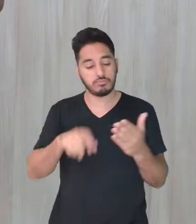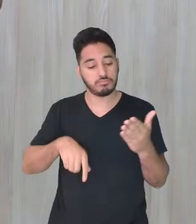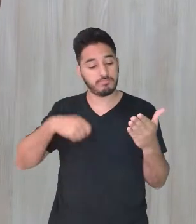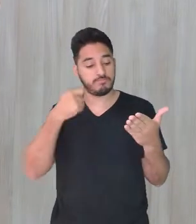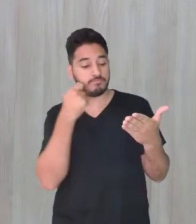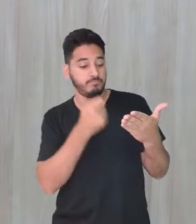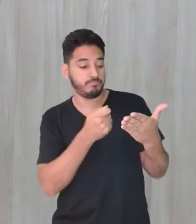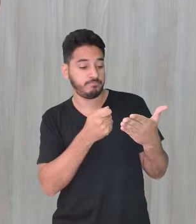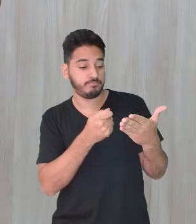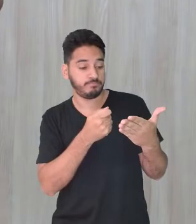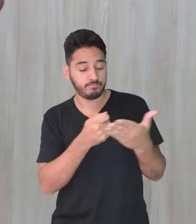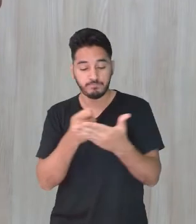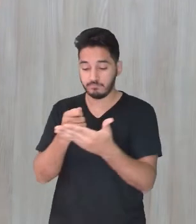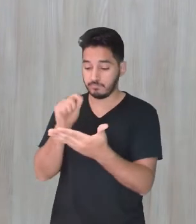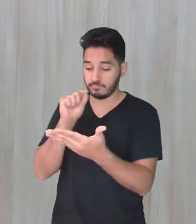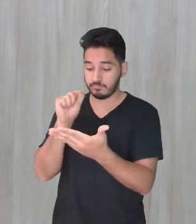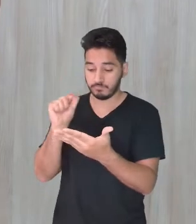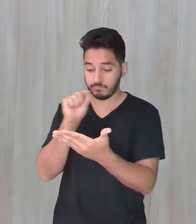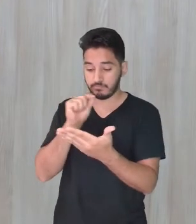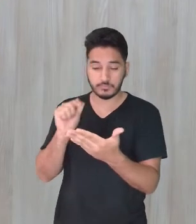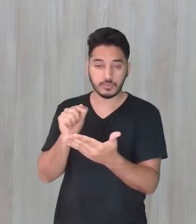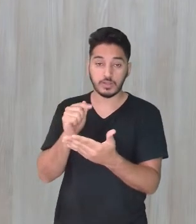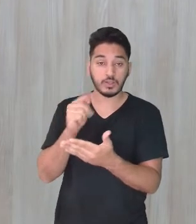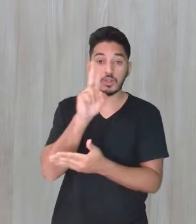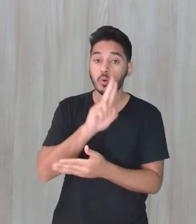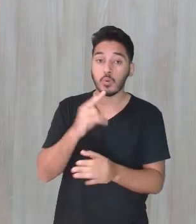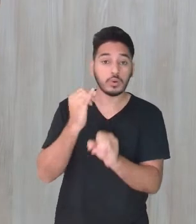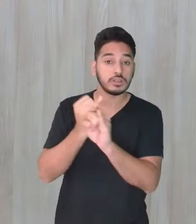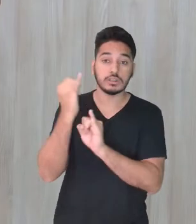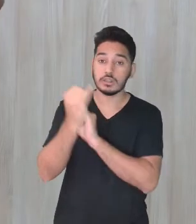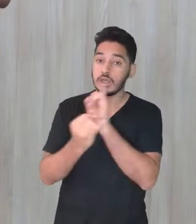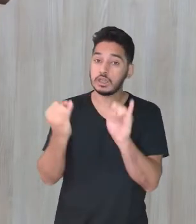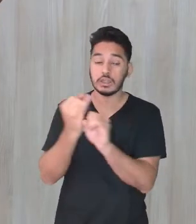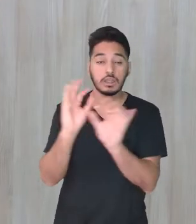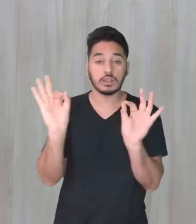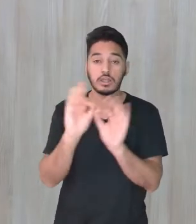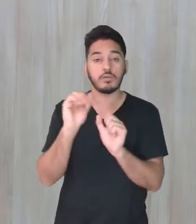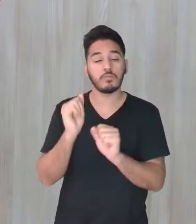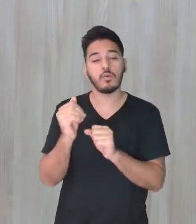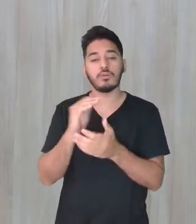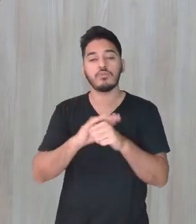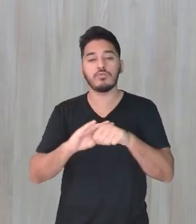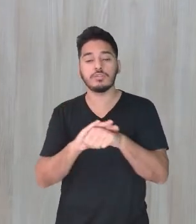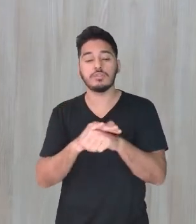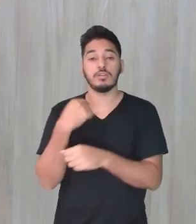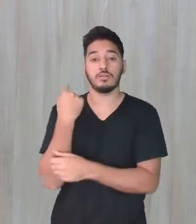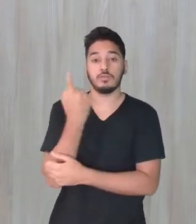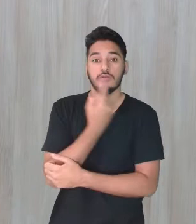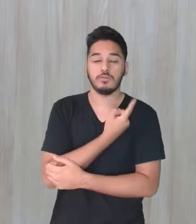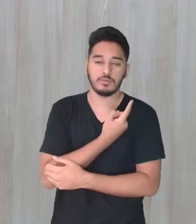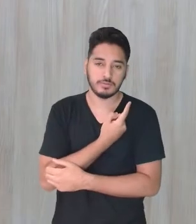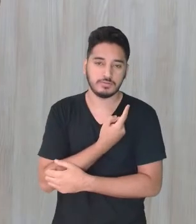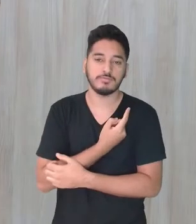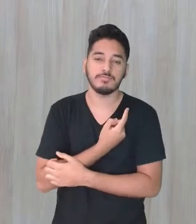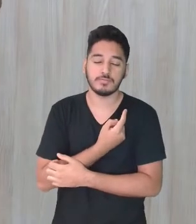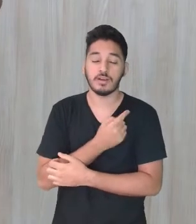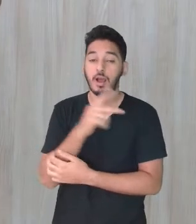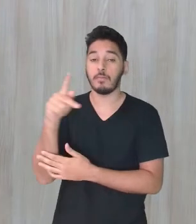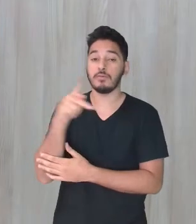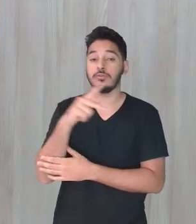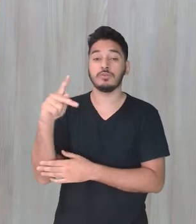que ele é gratuito, você não usa a sua internet, então você pode aí falar com a gente à vontade. A professora Carol já está